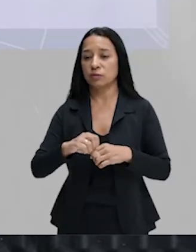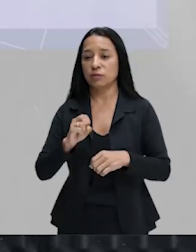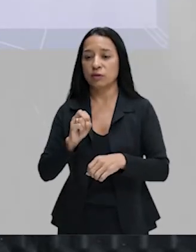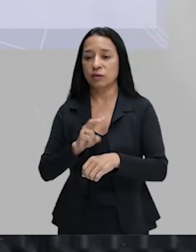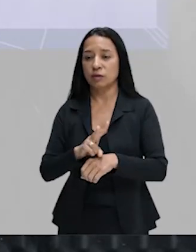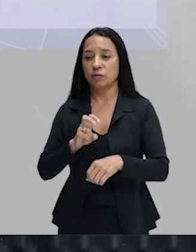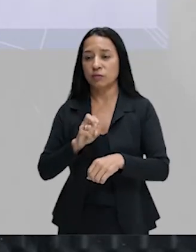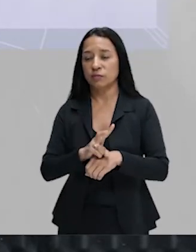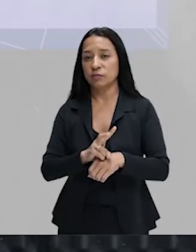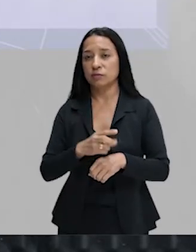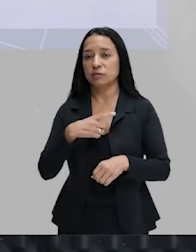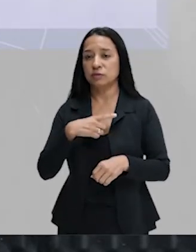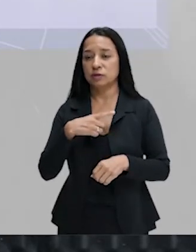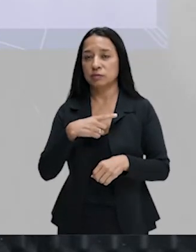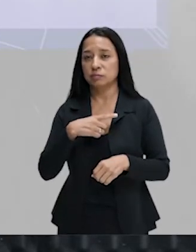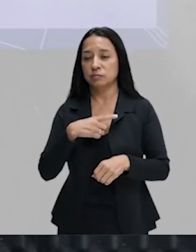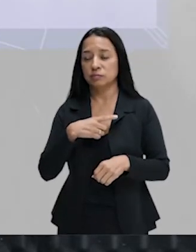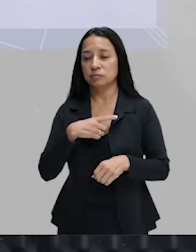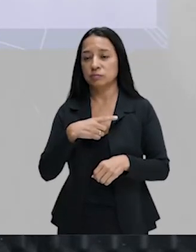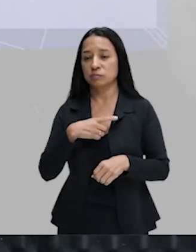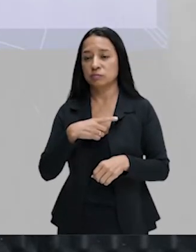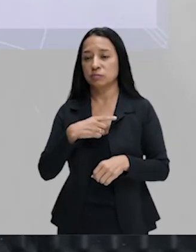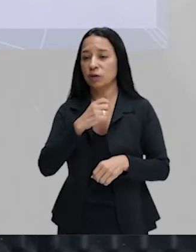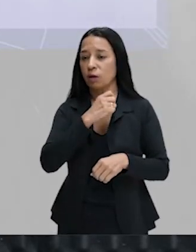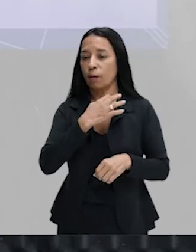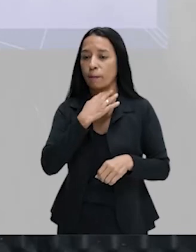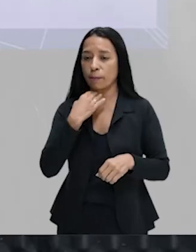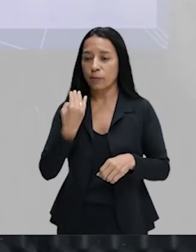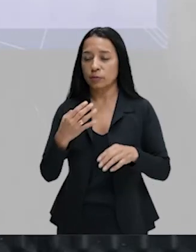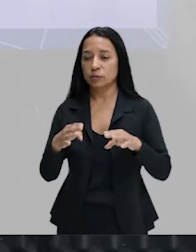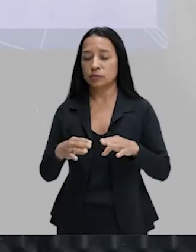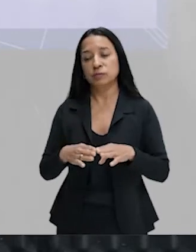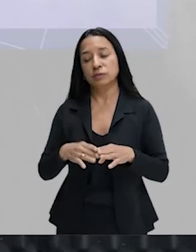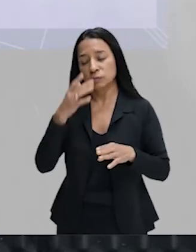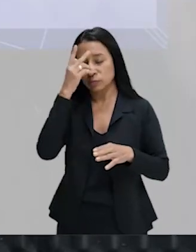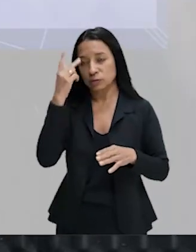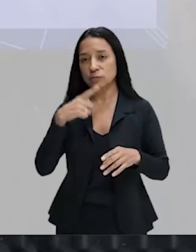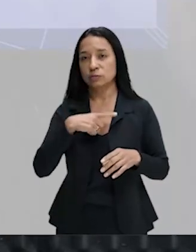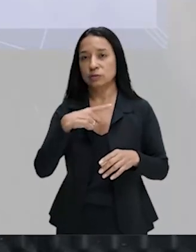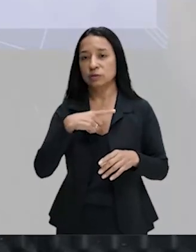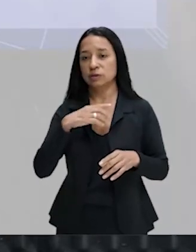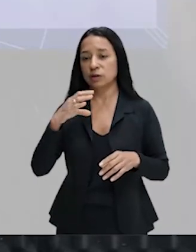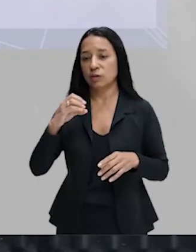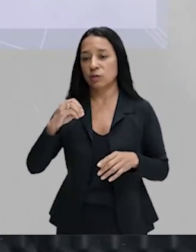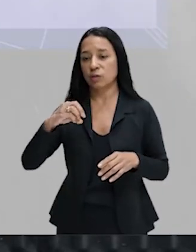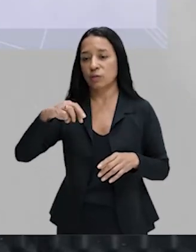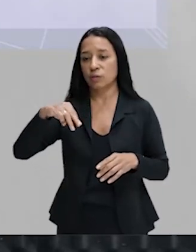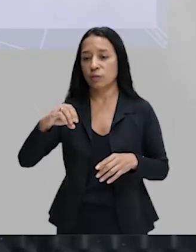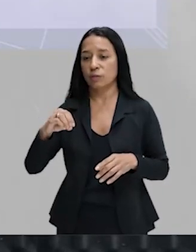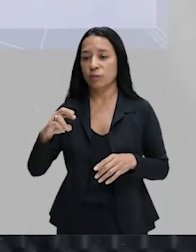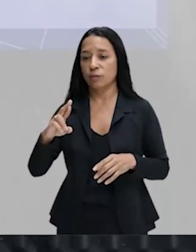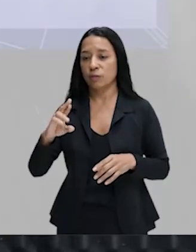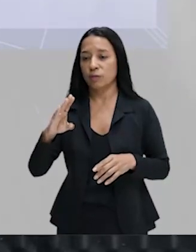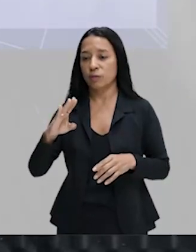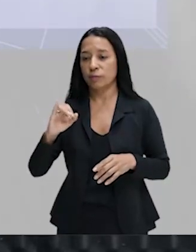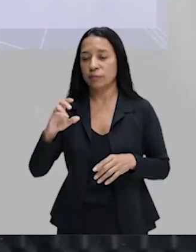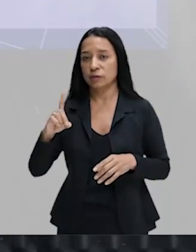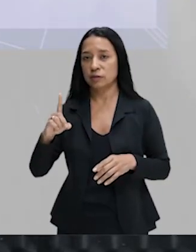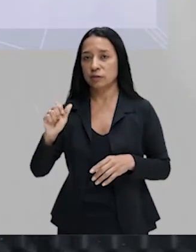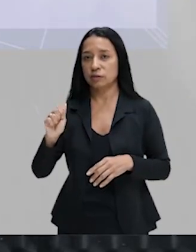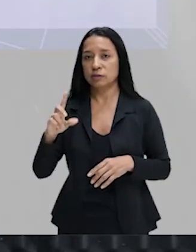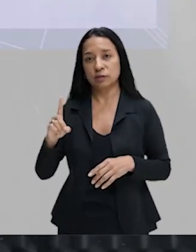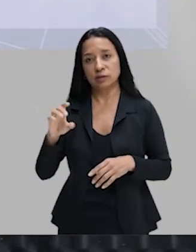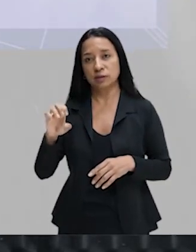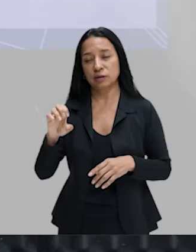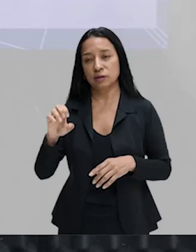que causa mortes em pessoas que têm comorbidade. Mas isso não quer dizer que uma pessoa que não tem comorbidade não precisa se cuidar, porque ela